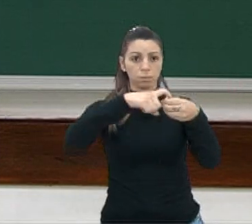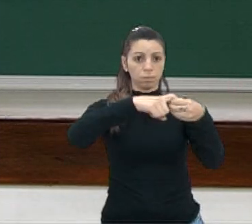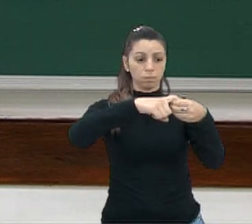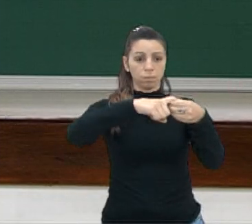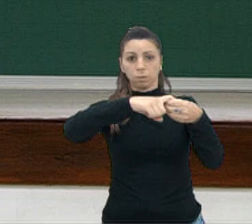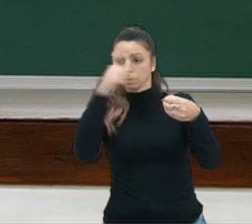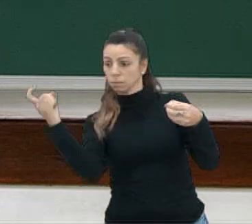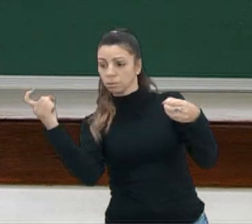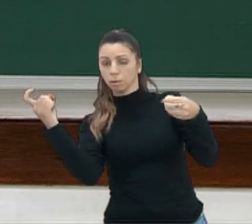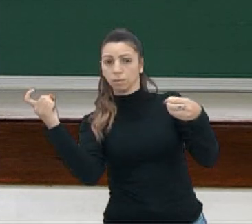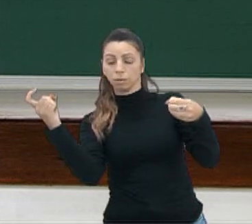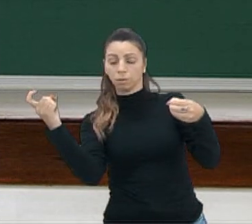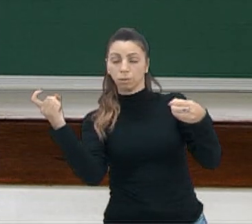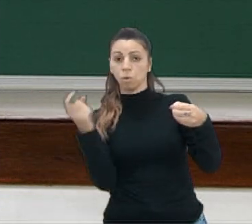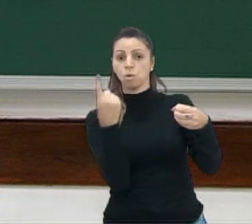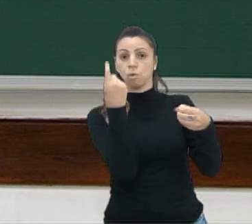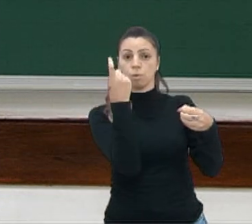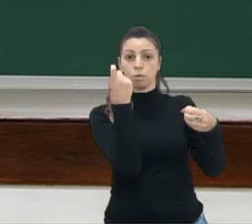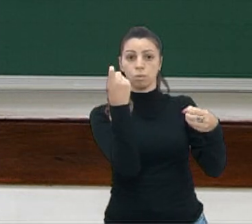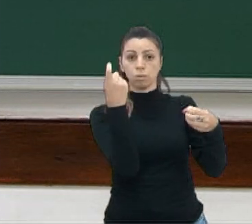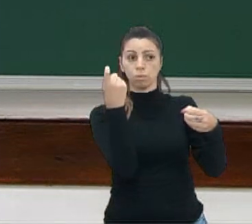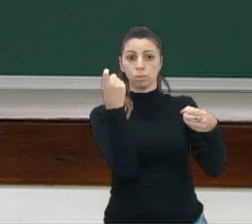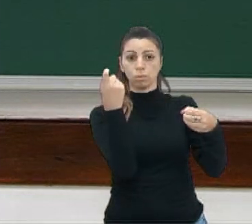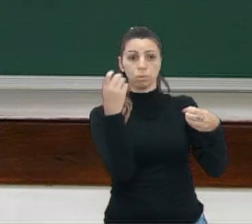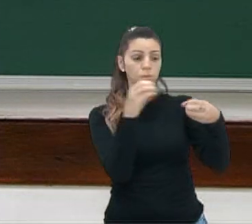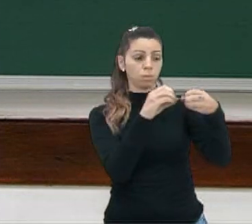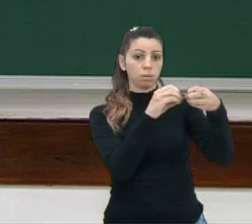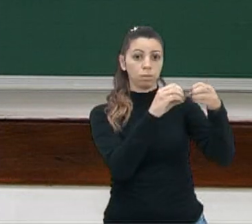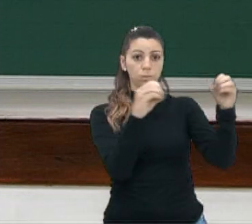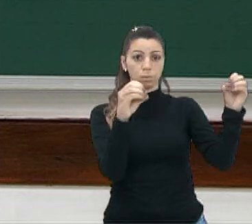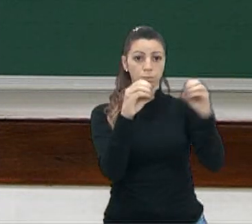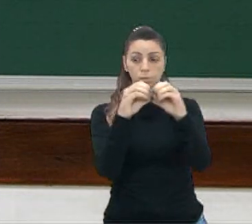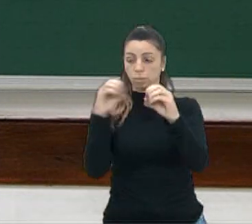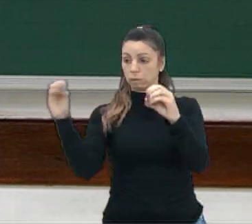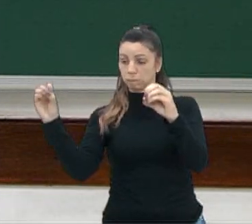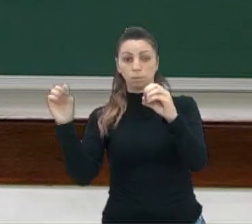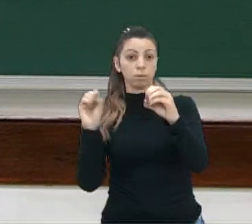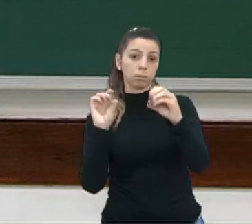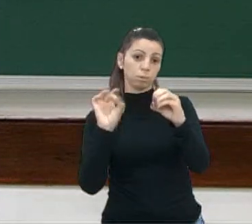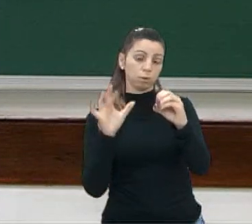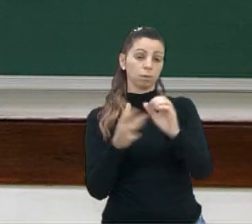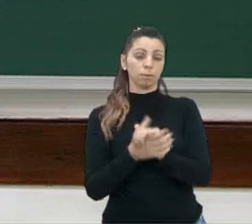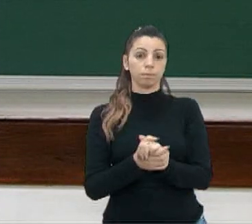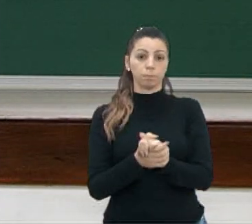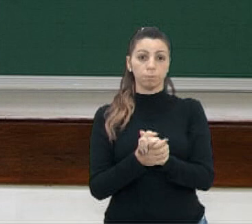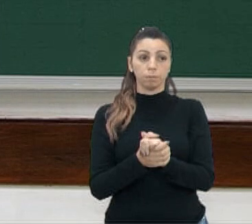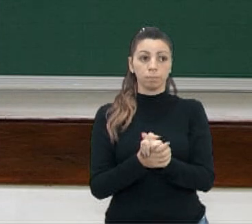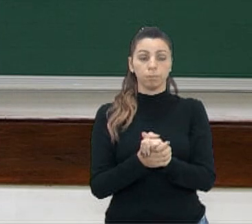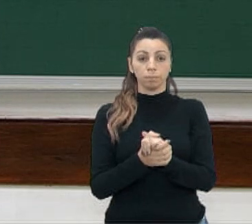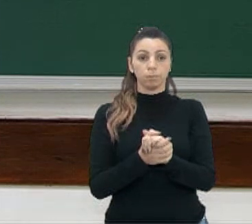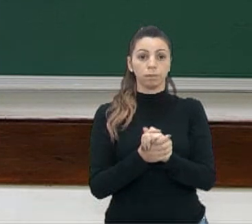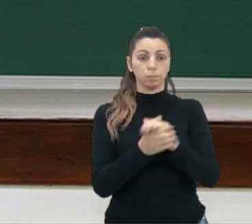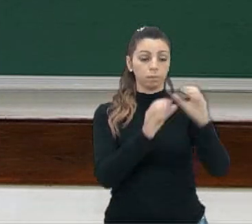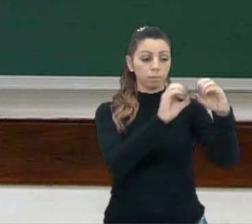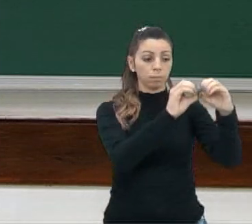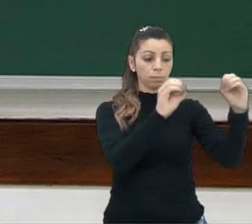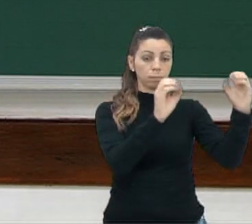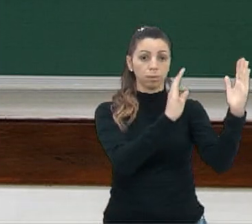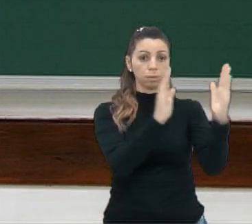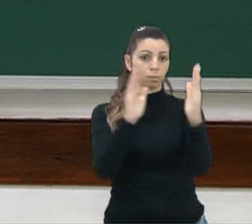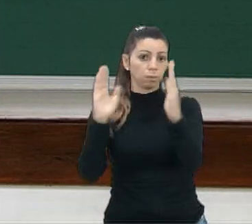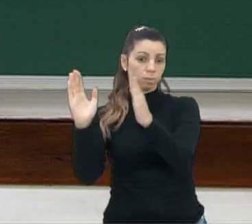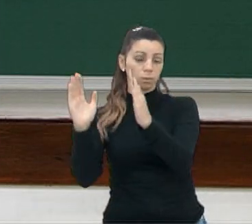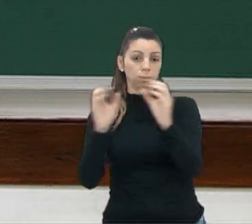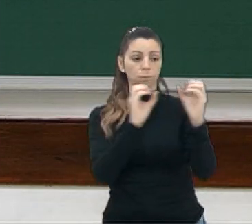Você tem só uma coordenação, ou seja, elas só estão justapostas, são só postas uma do lado da outra, são coordenadas, né? Elas estão ordenadas lado a